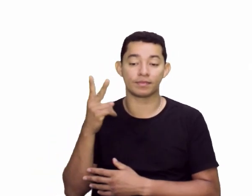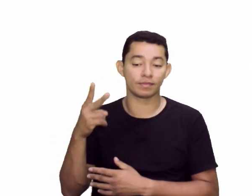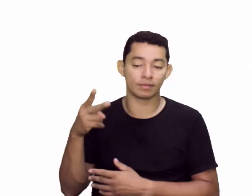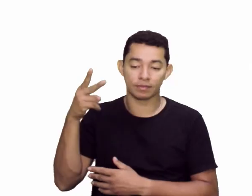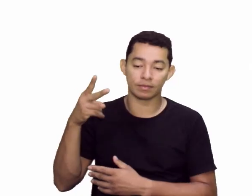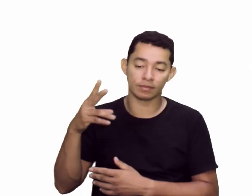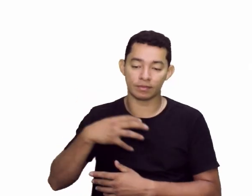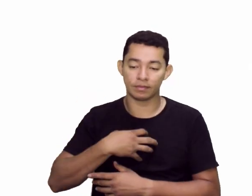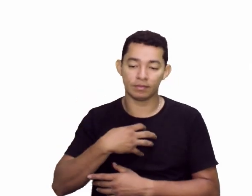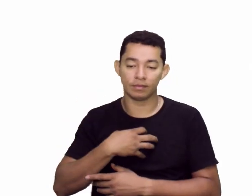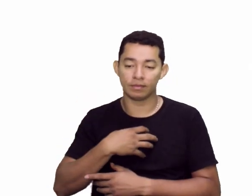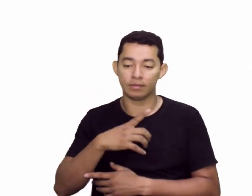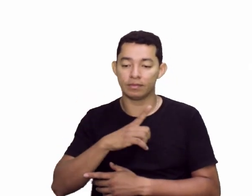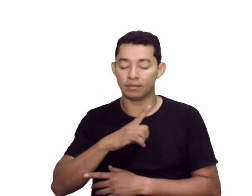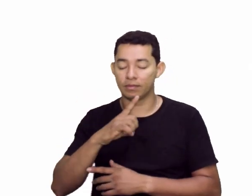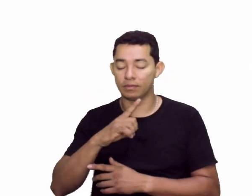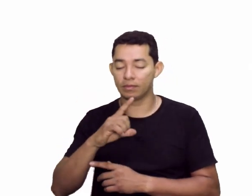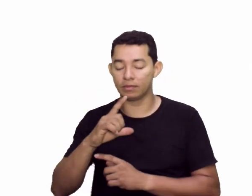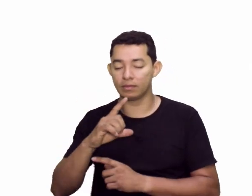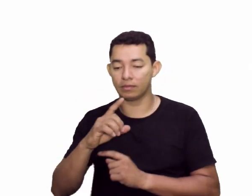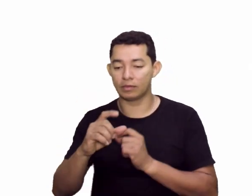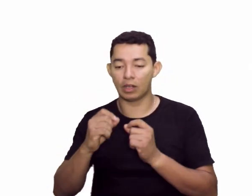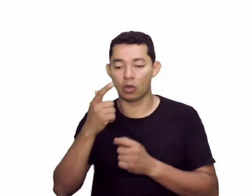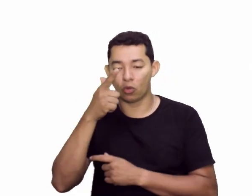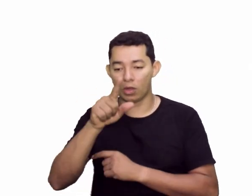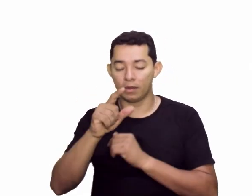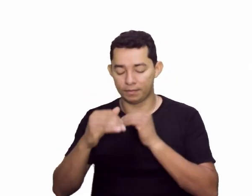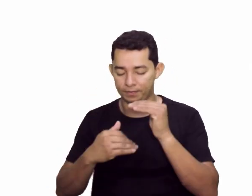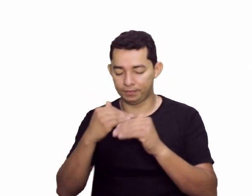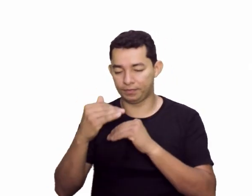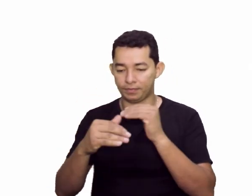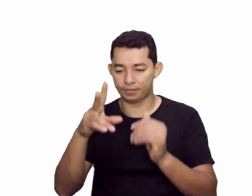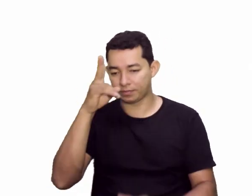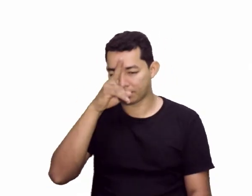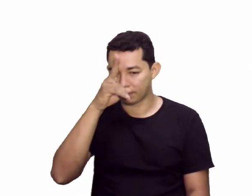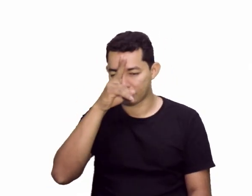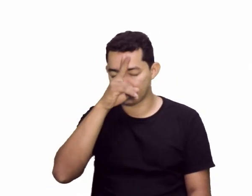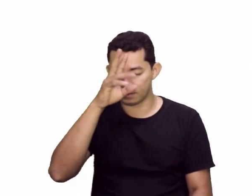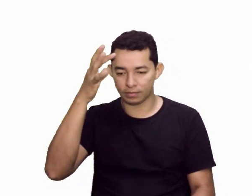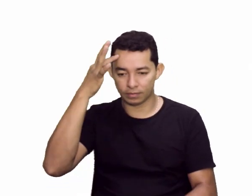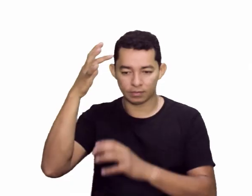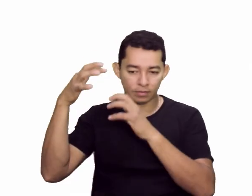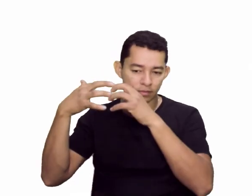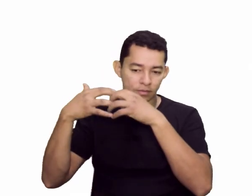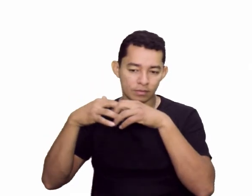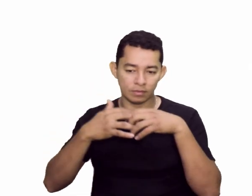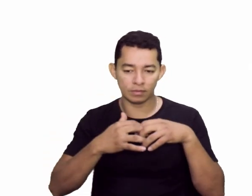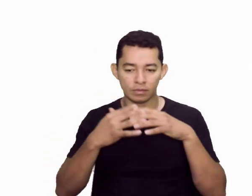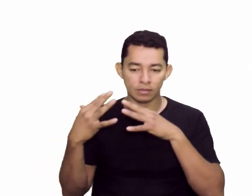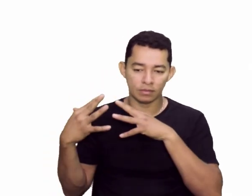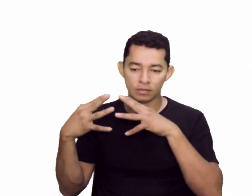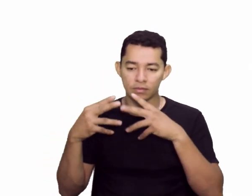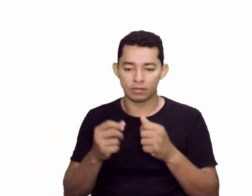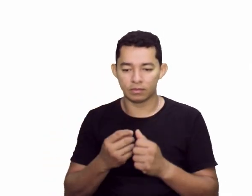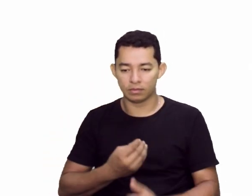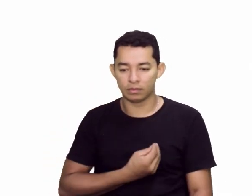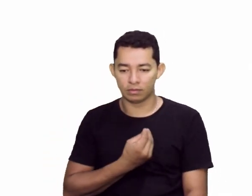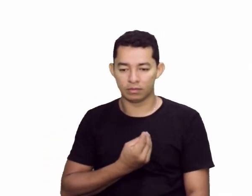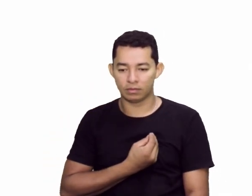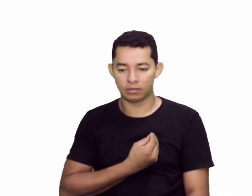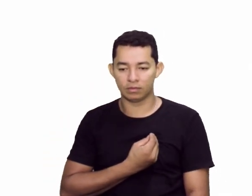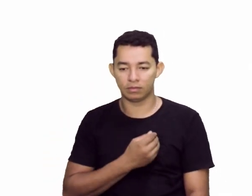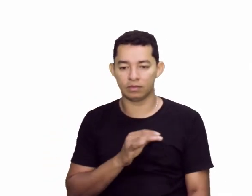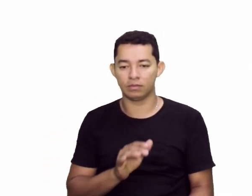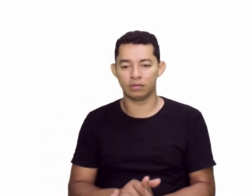aí, eles constroem uma história que leva à reflexão de todos os que estão lá presentes. E